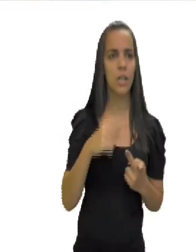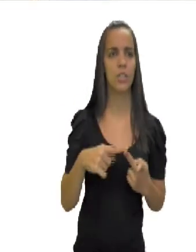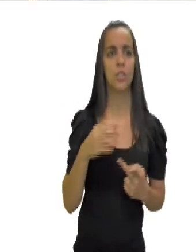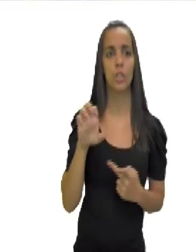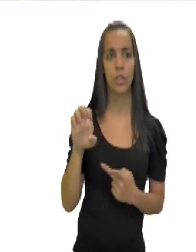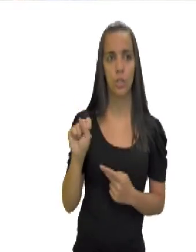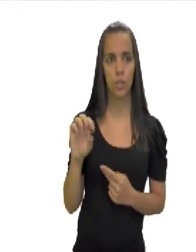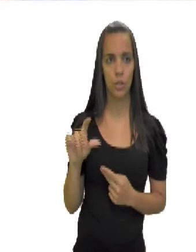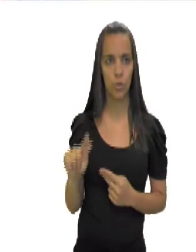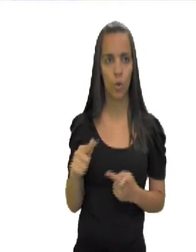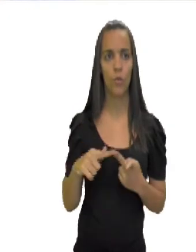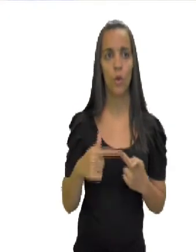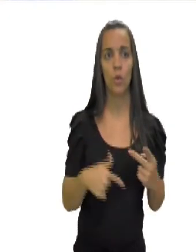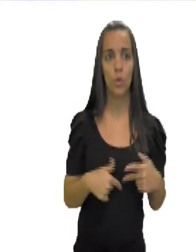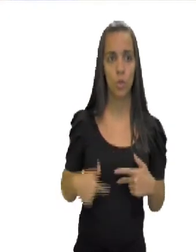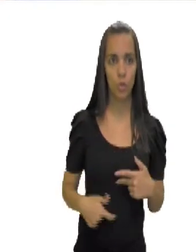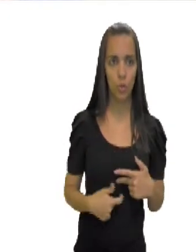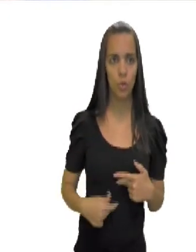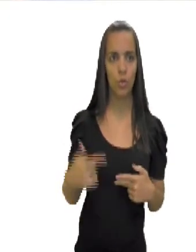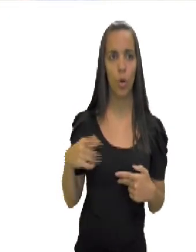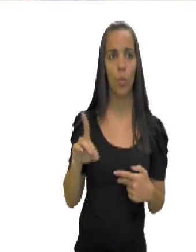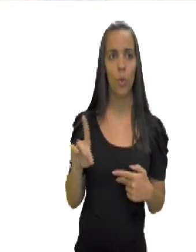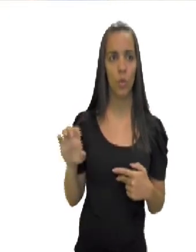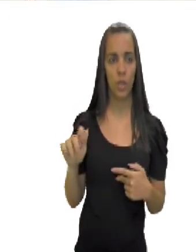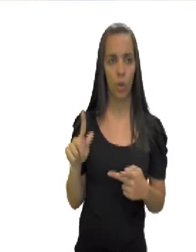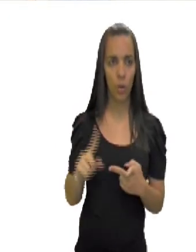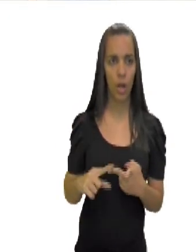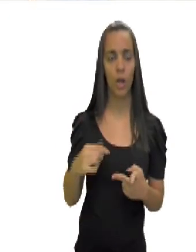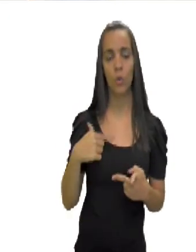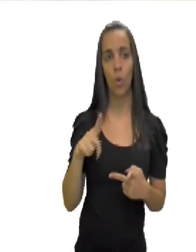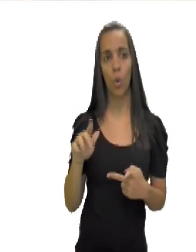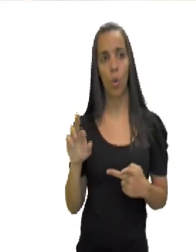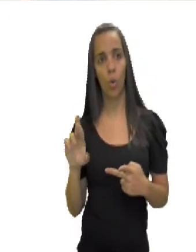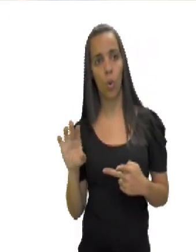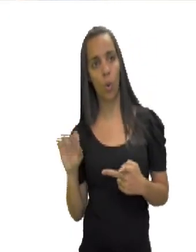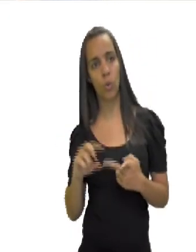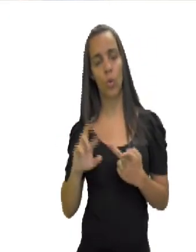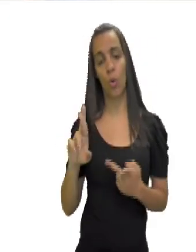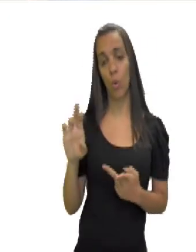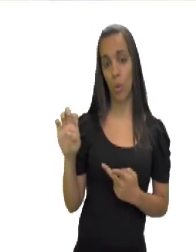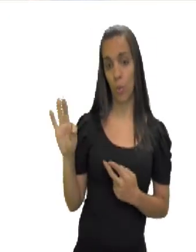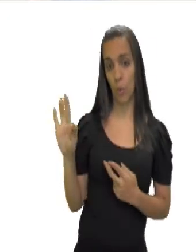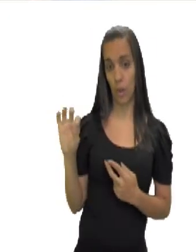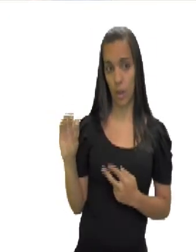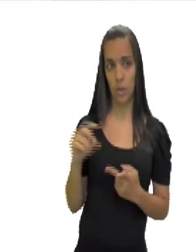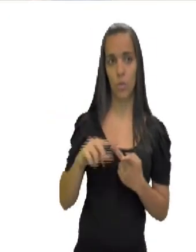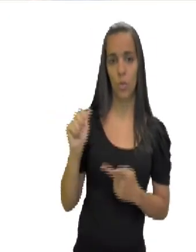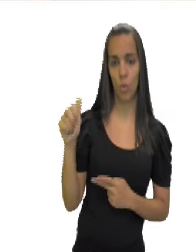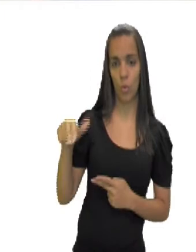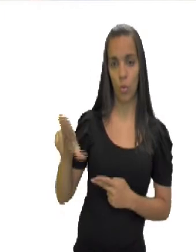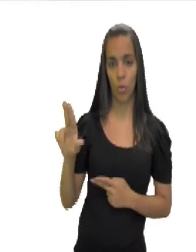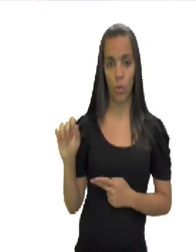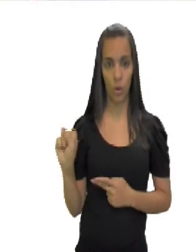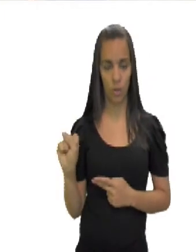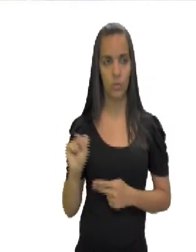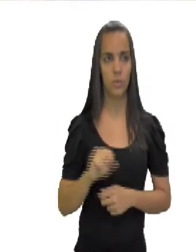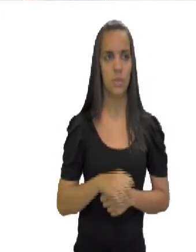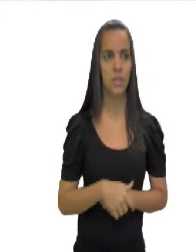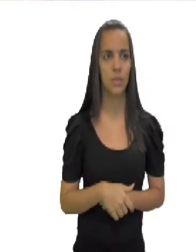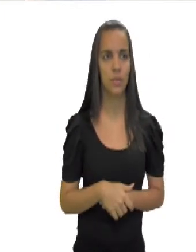intestino grosso, reto e ânus. Então, nós temos aqui, na letra C,